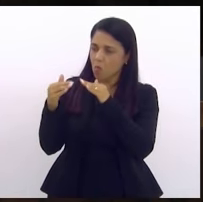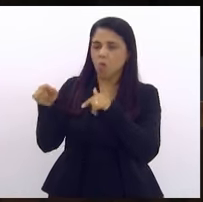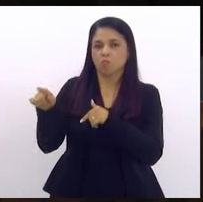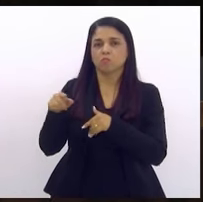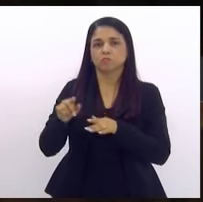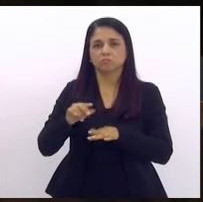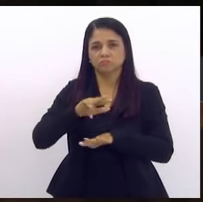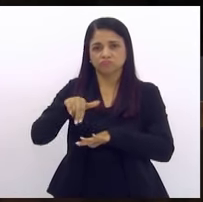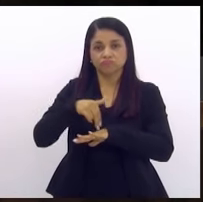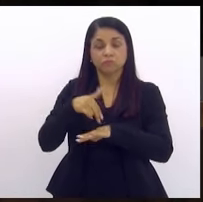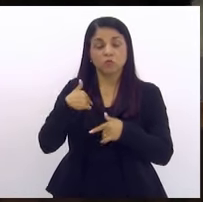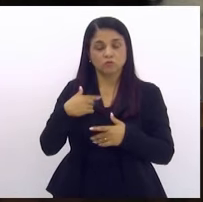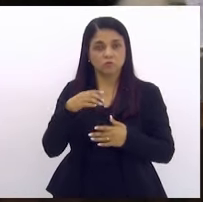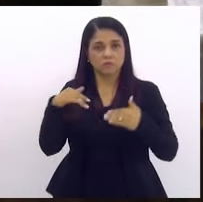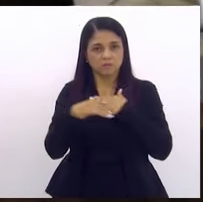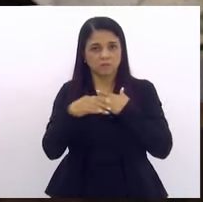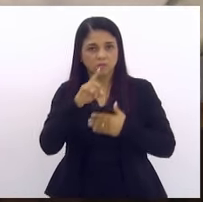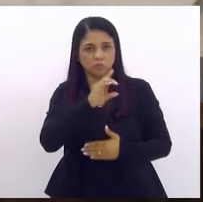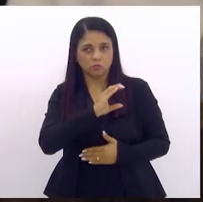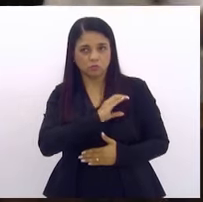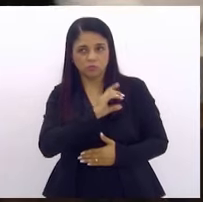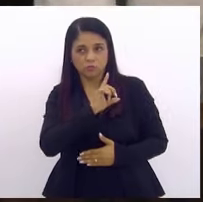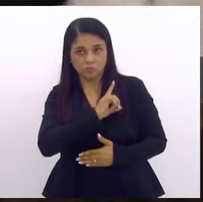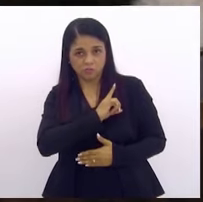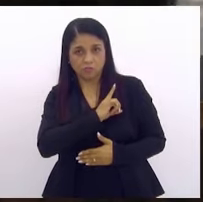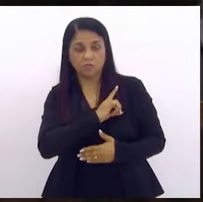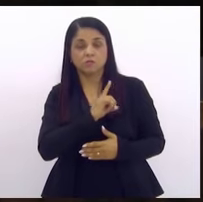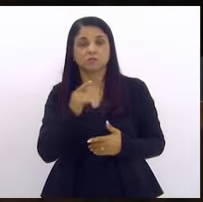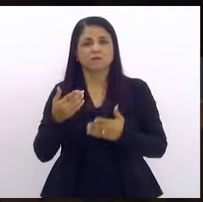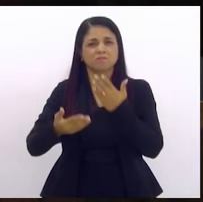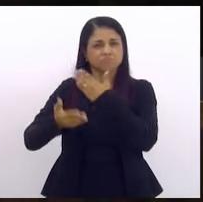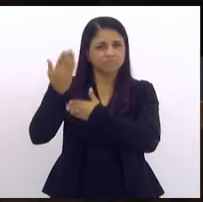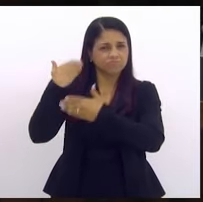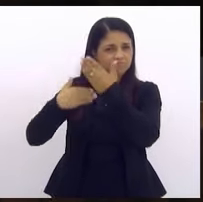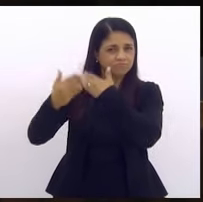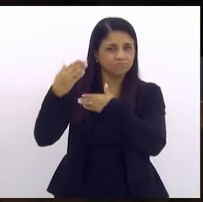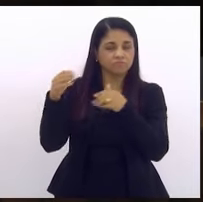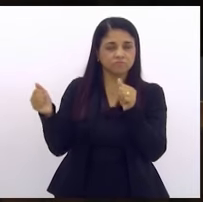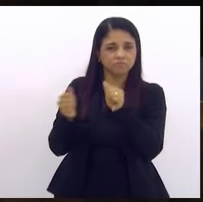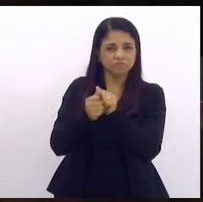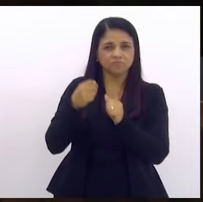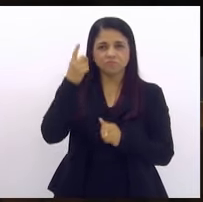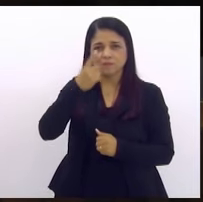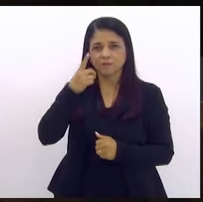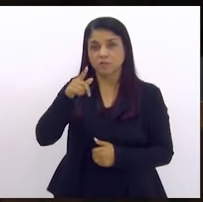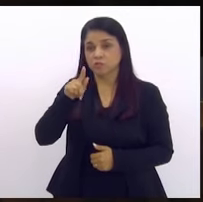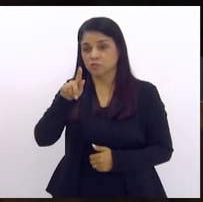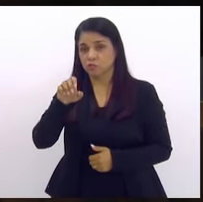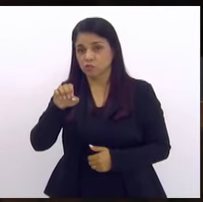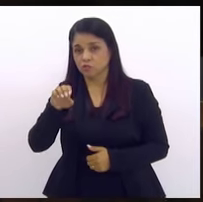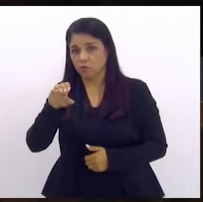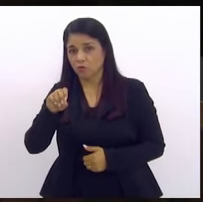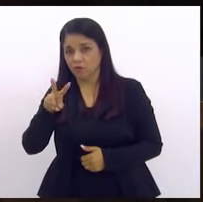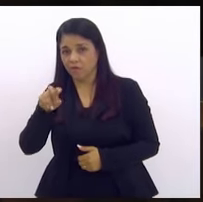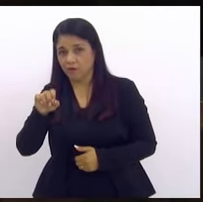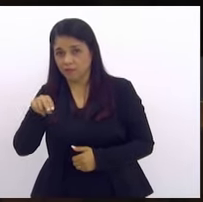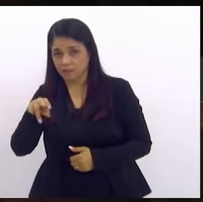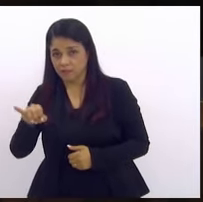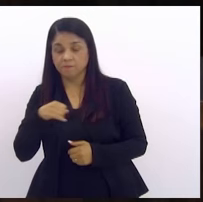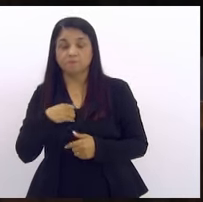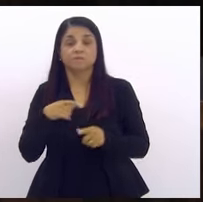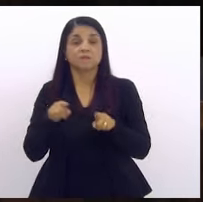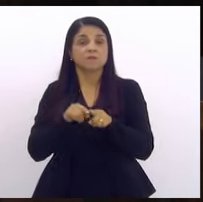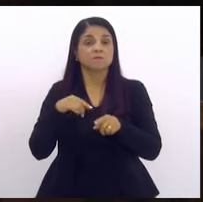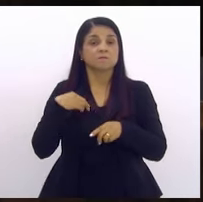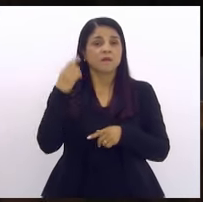eu que sou da cidade de Duque de Caxias, e há tempos atrás, eu junto com o deputado Giovanni Ratinho, fizemos uma fiscalização